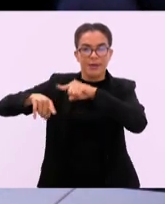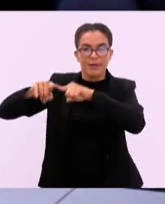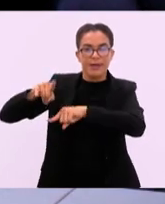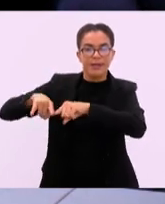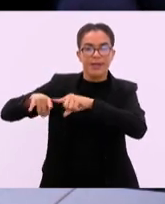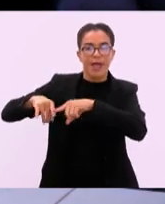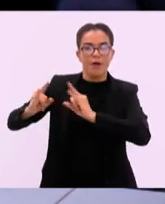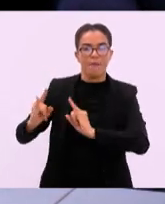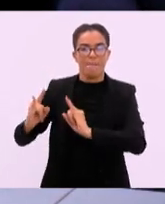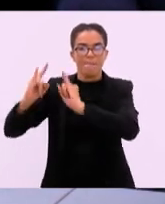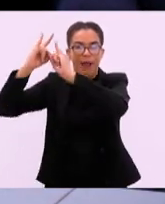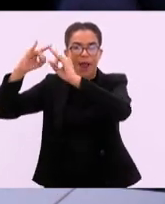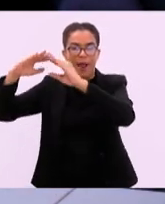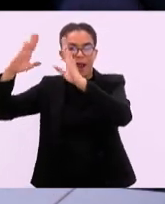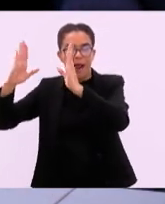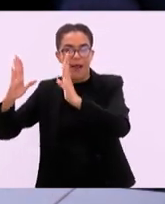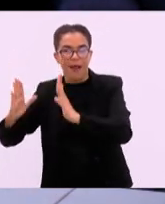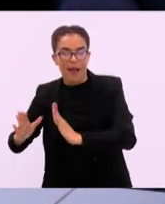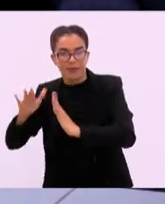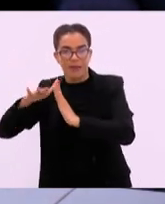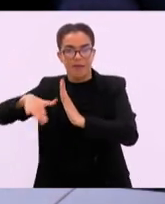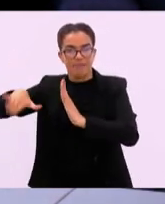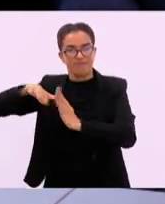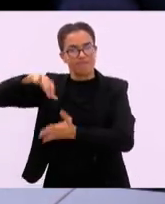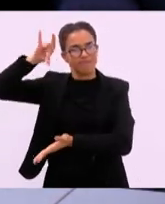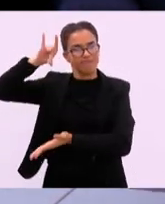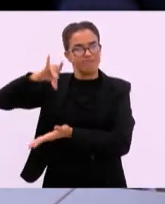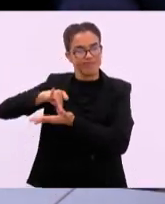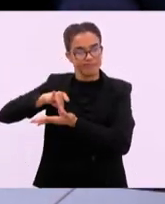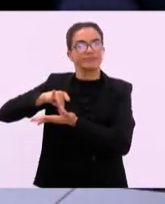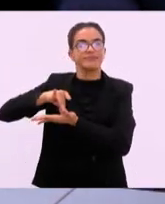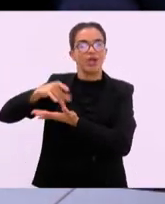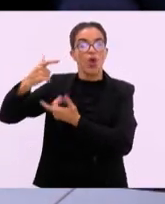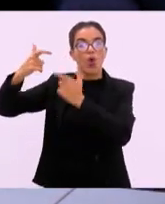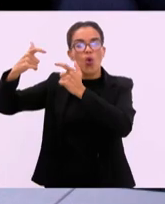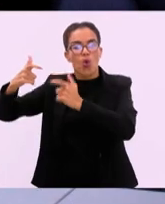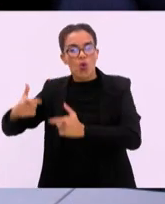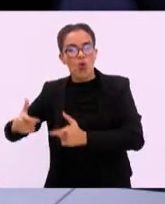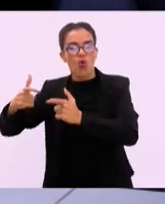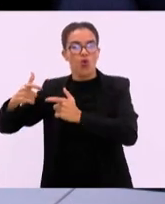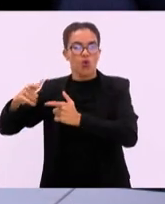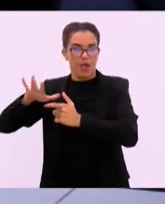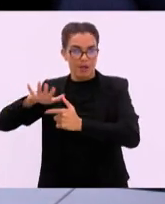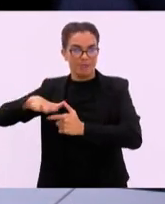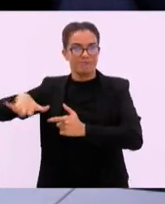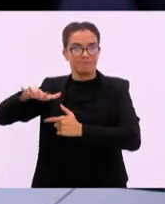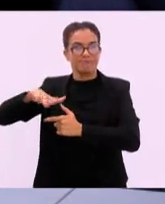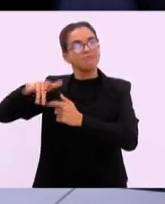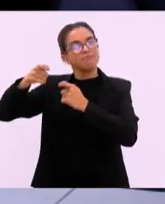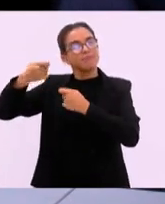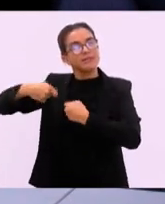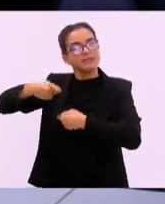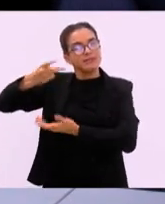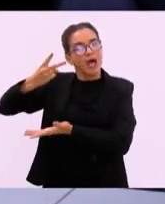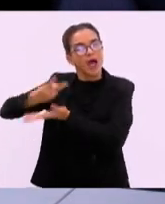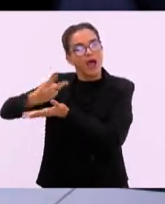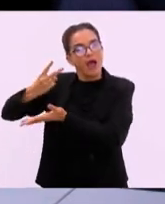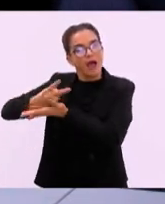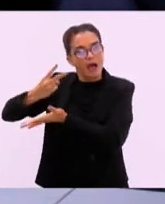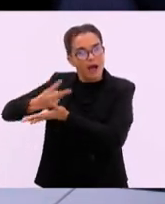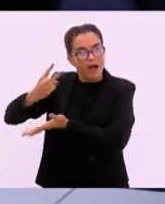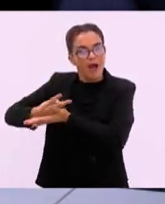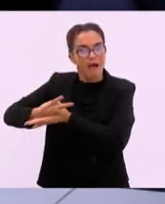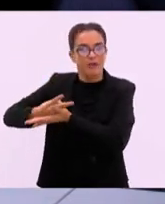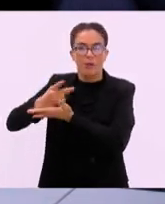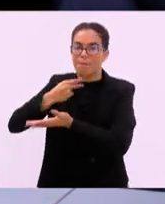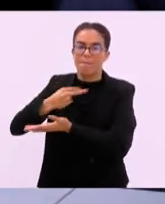forma, reconhecendo, né, aquilo ali imaterialmente como algo que deva permanecer. Né?